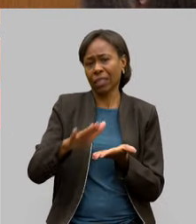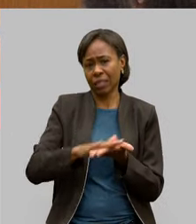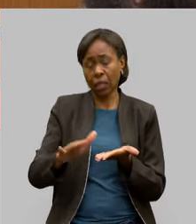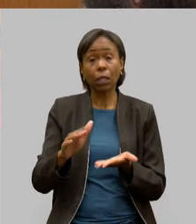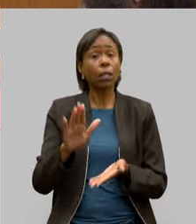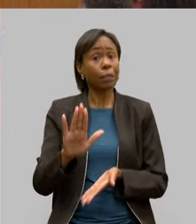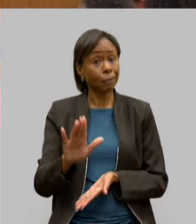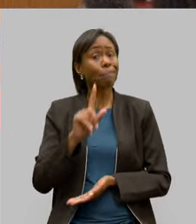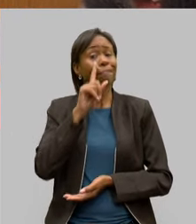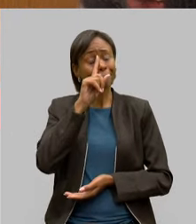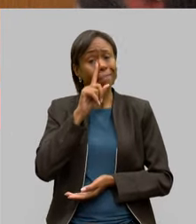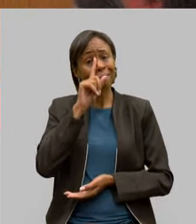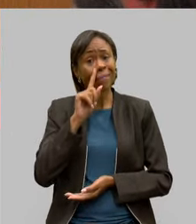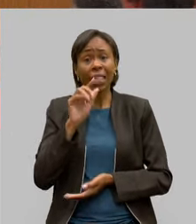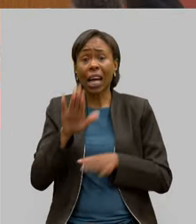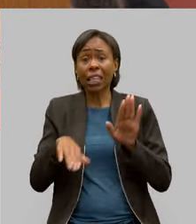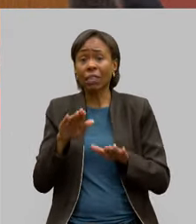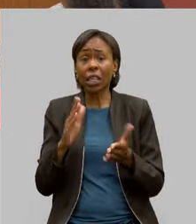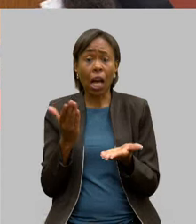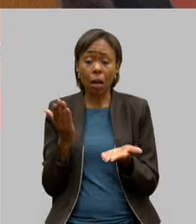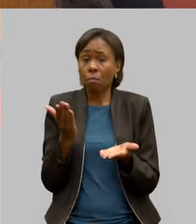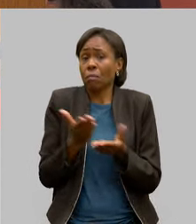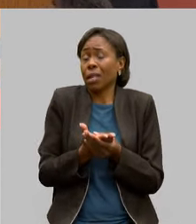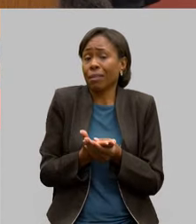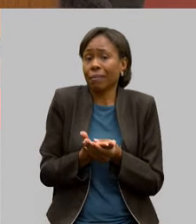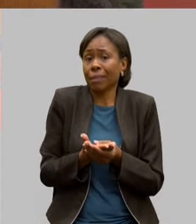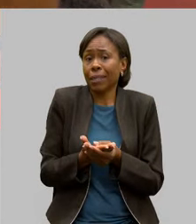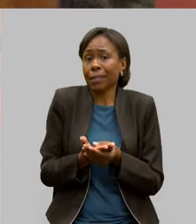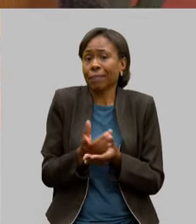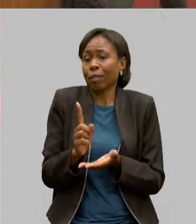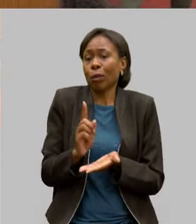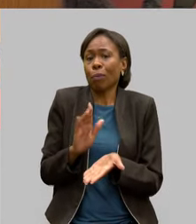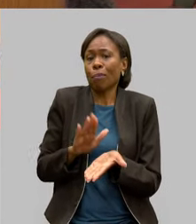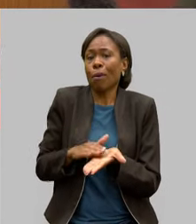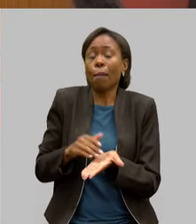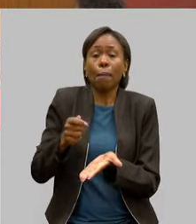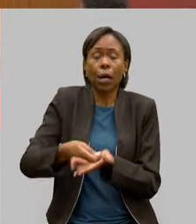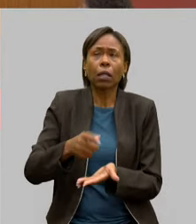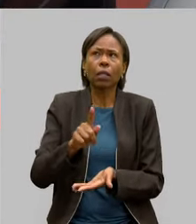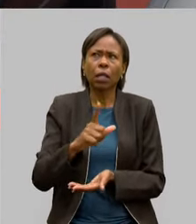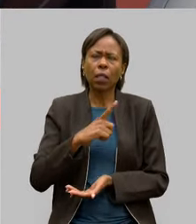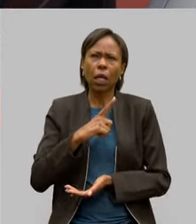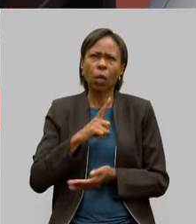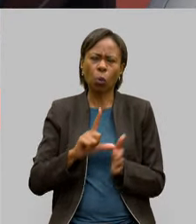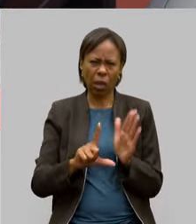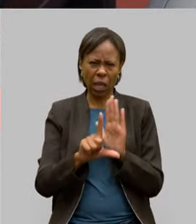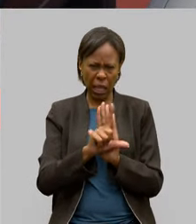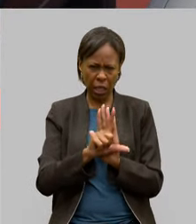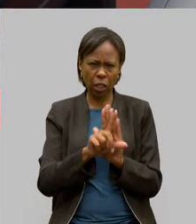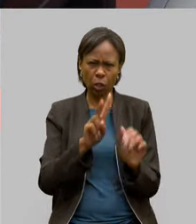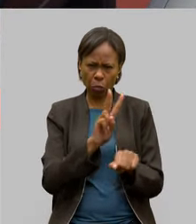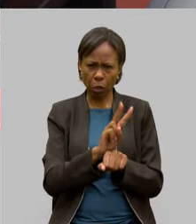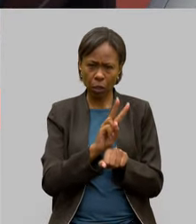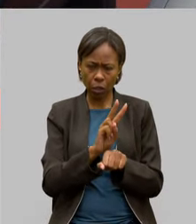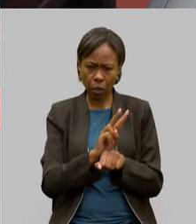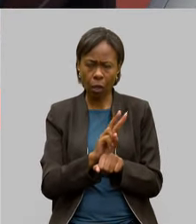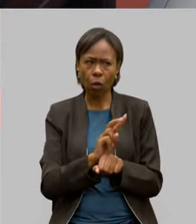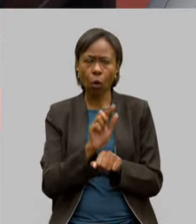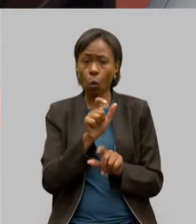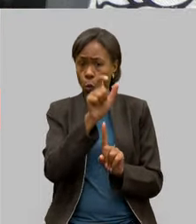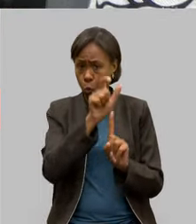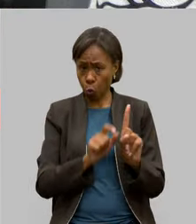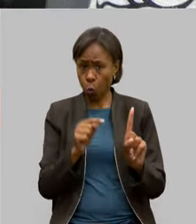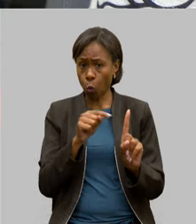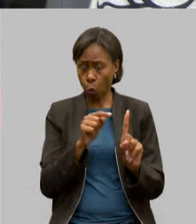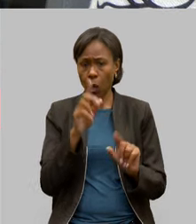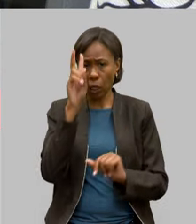judicial não ser provida eu tive um caso da rede de proteção eu não vou citar os nomes por Óbvio mas que era um caso do uso do